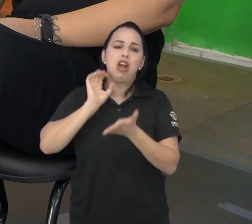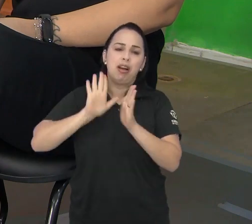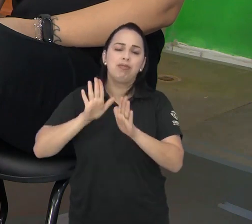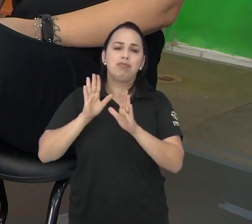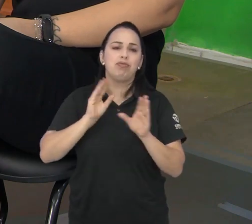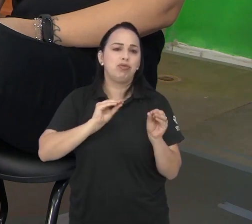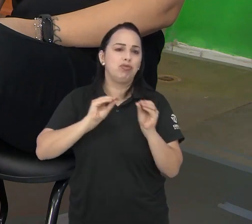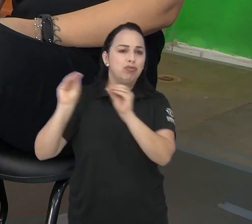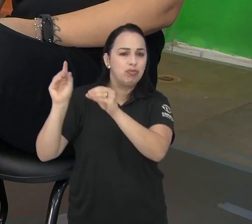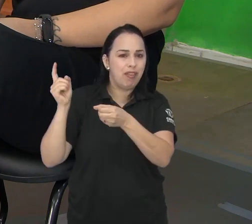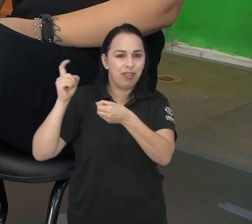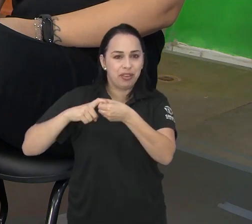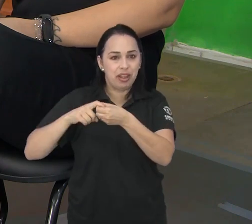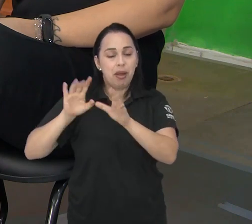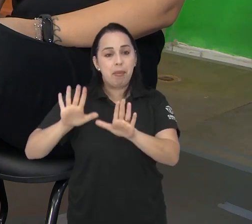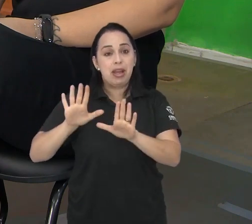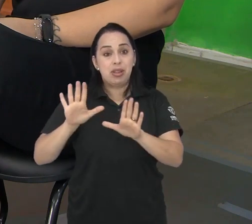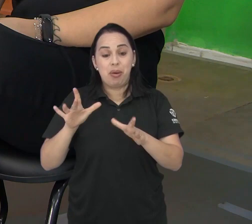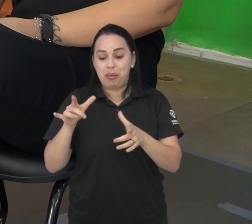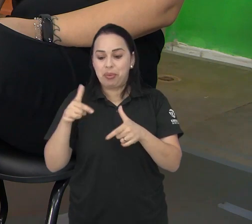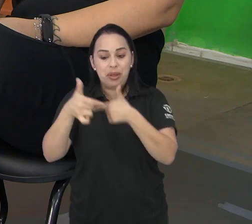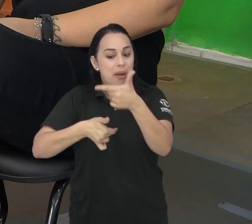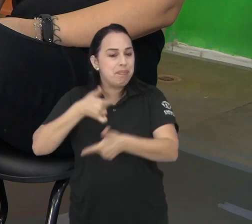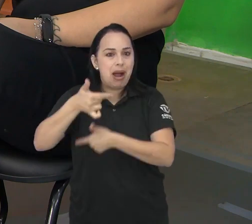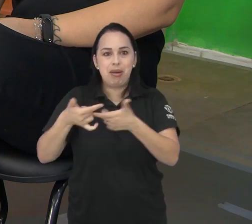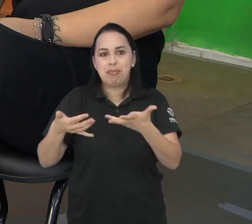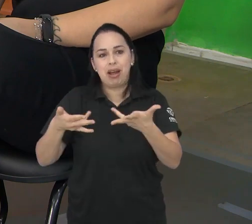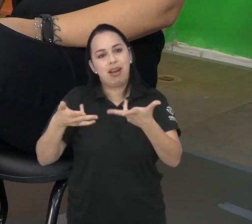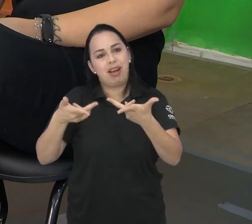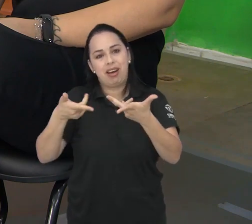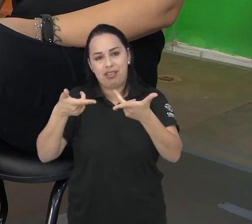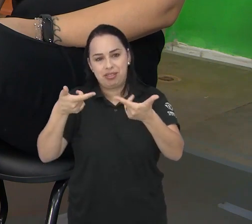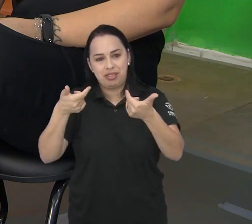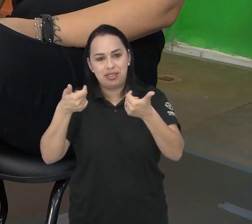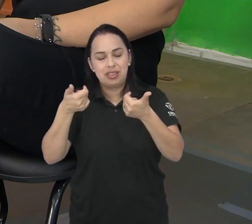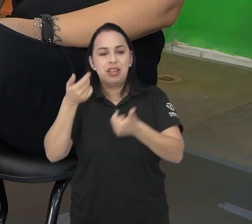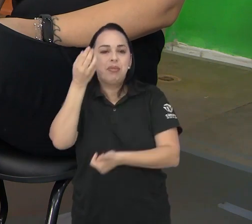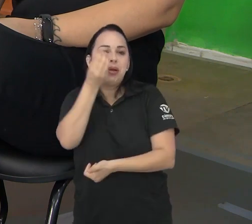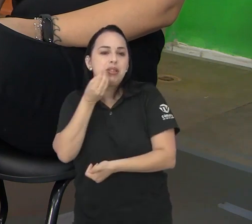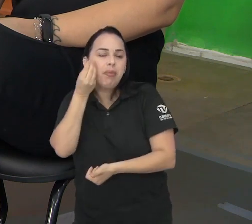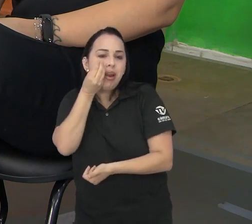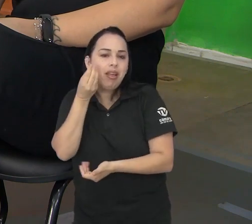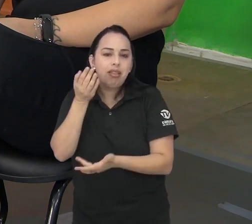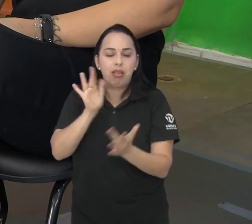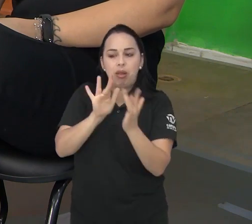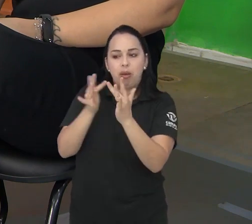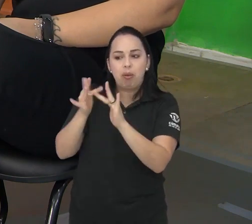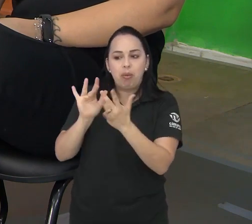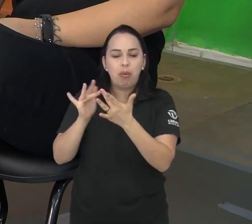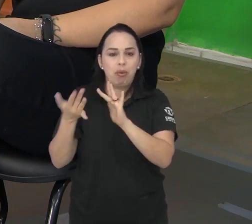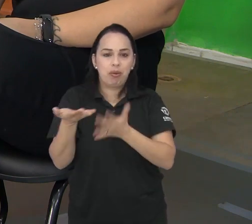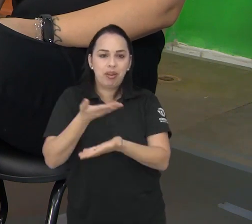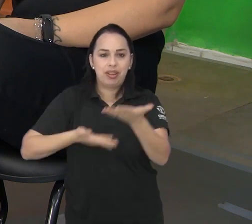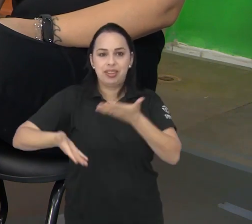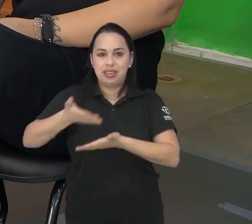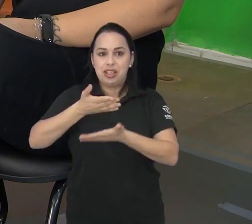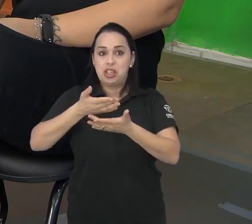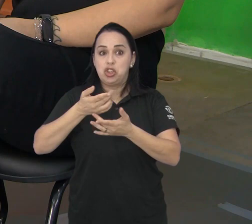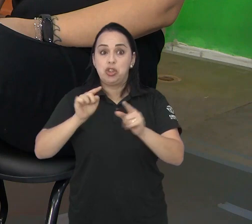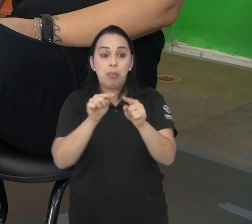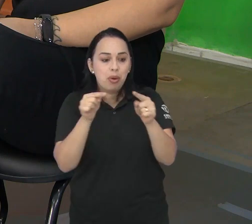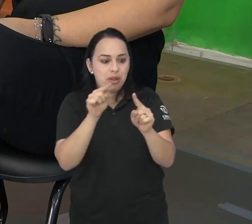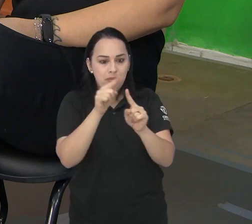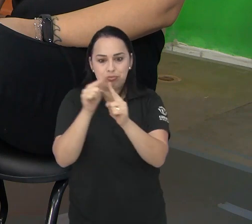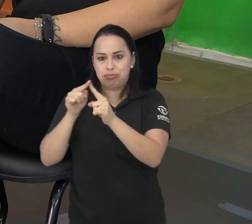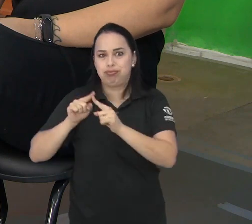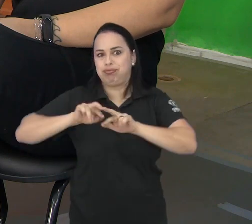pessoal enfim, foi um trabalho musical artístico bem legal, né? Viver com músicos jovens e trabalhando um repertório